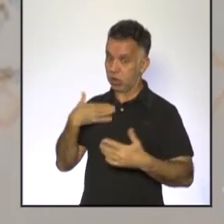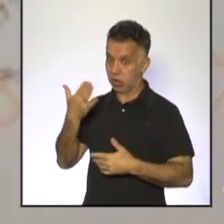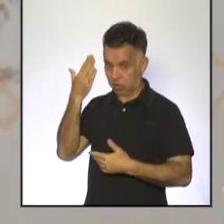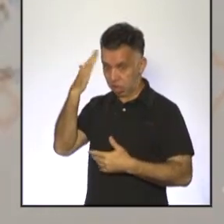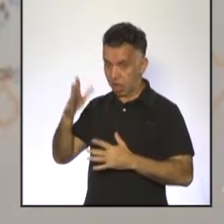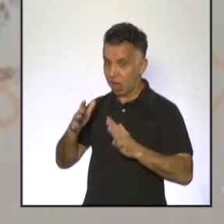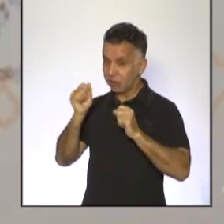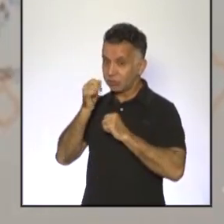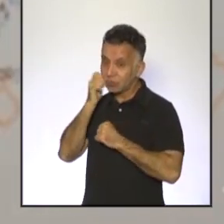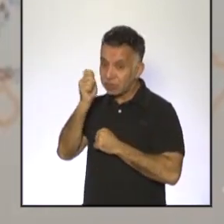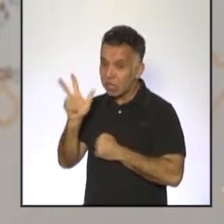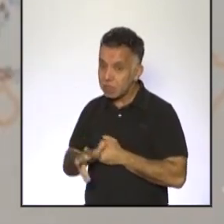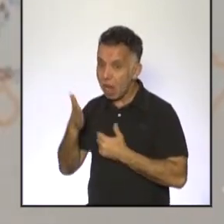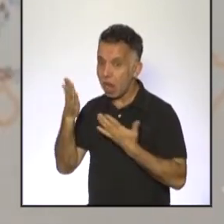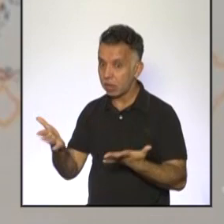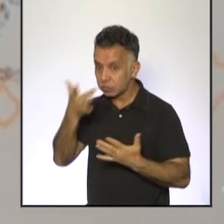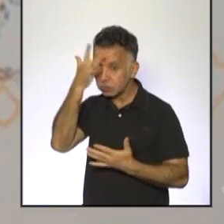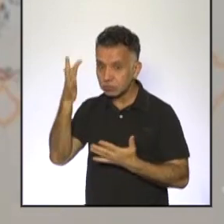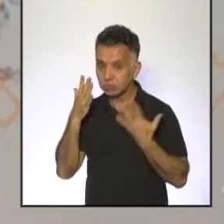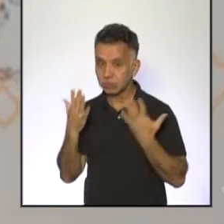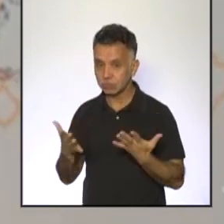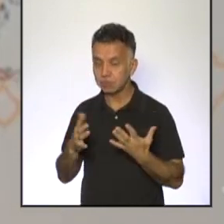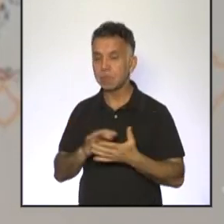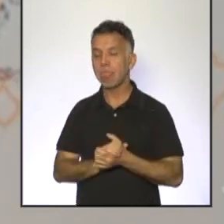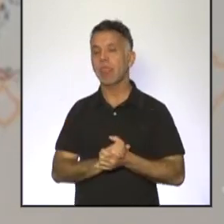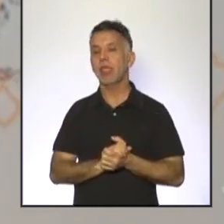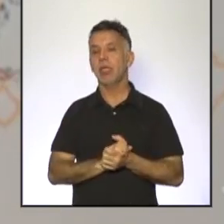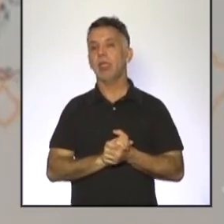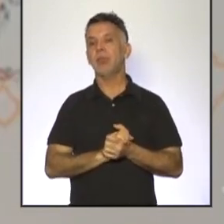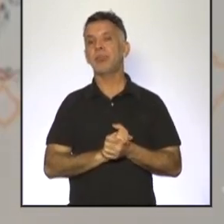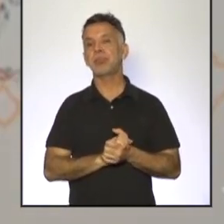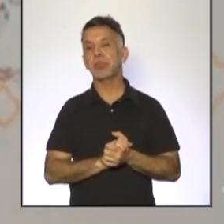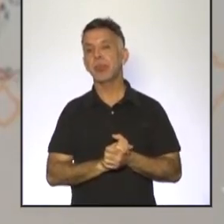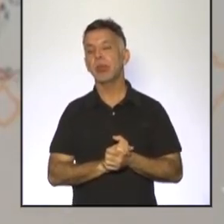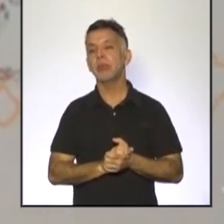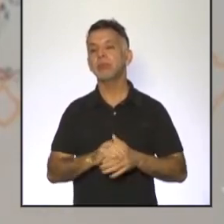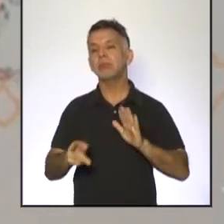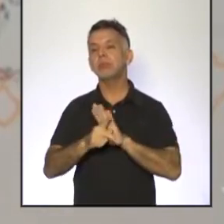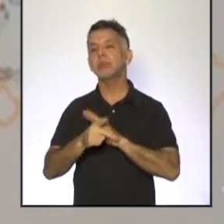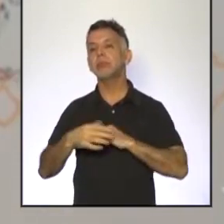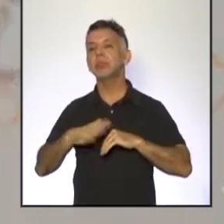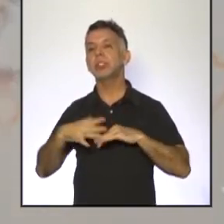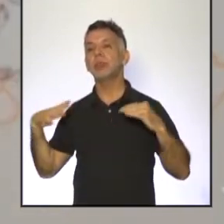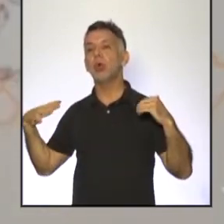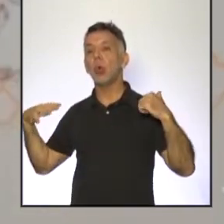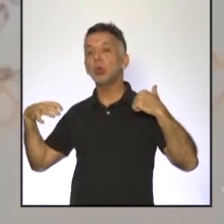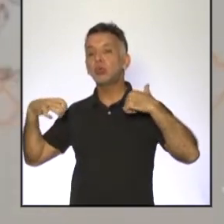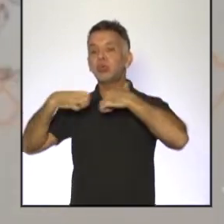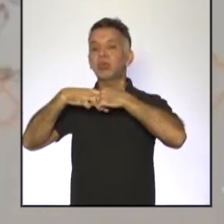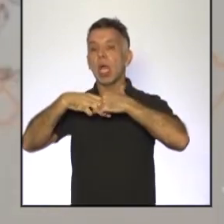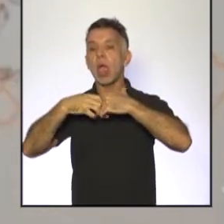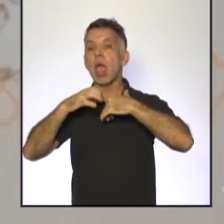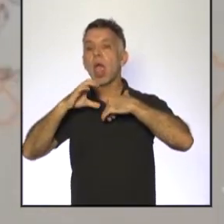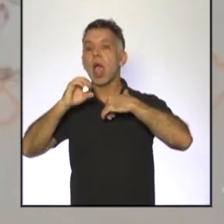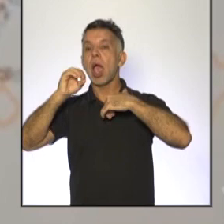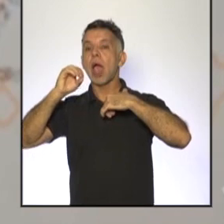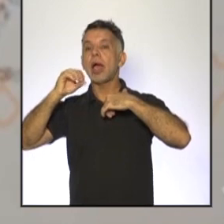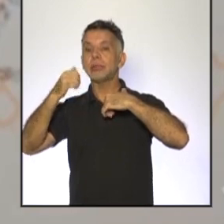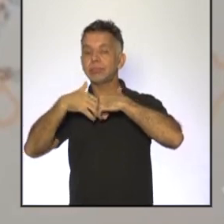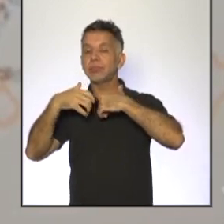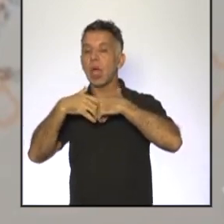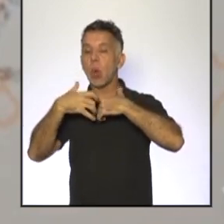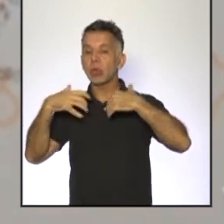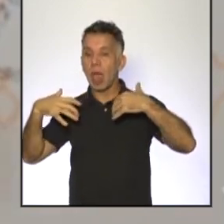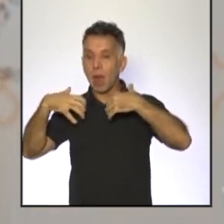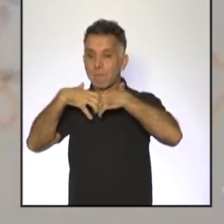de formação de terremoto no Brasil. Primeiro motivador, a própria colisão andina. Quando ocorre esse limite convergente, essa convergência de